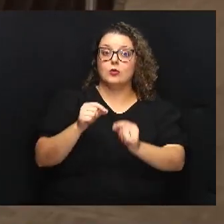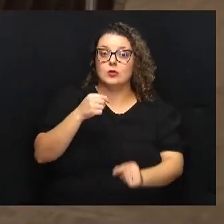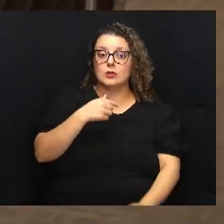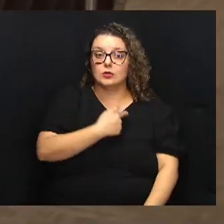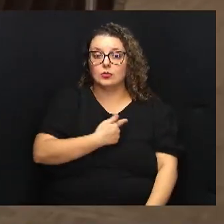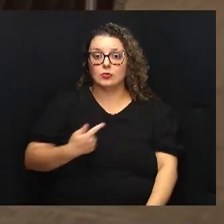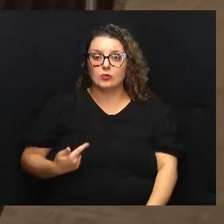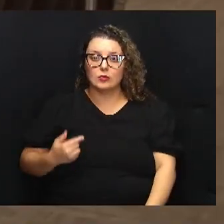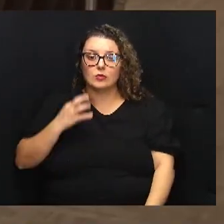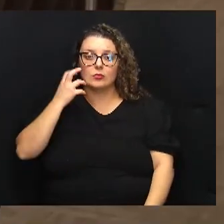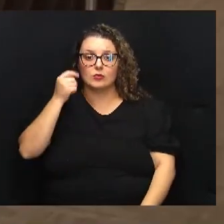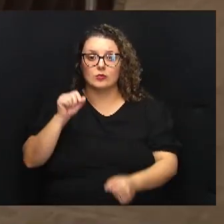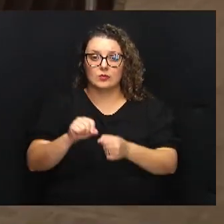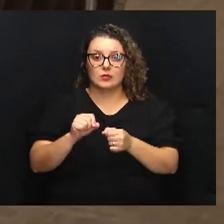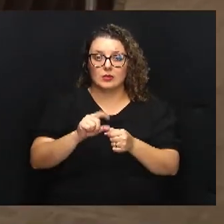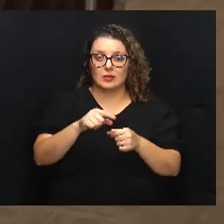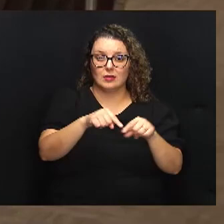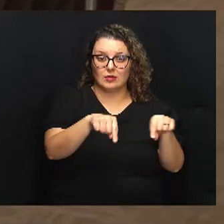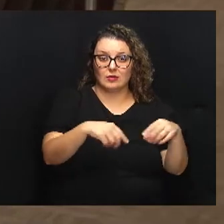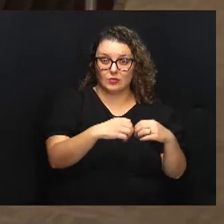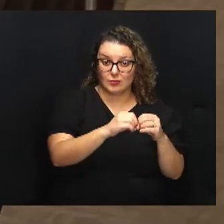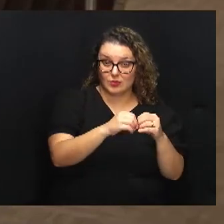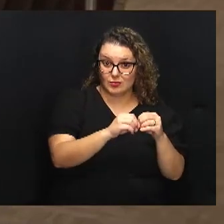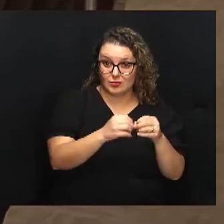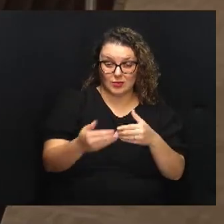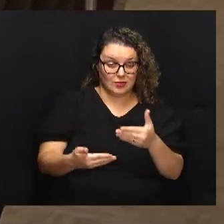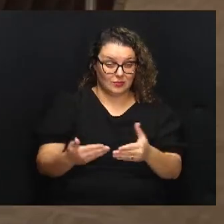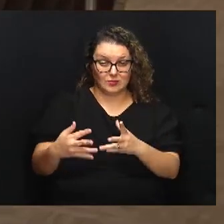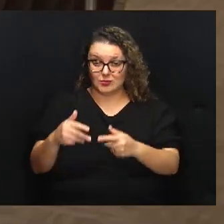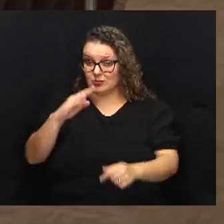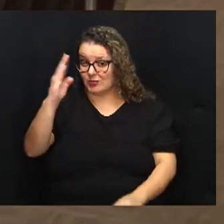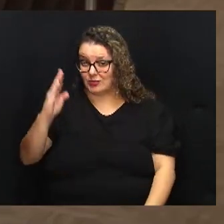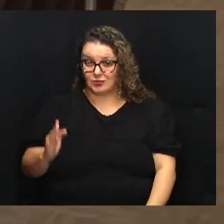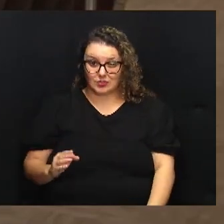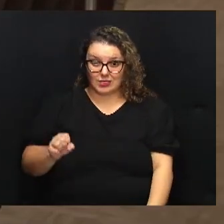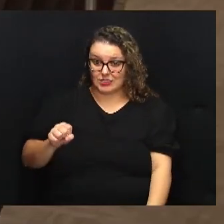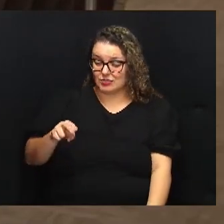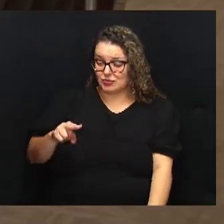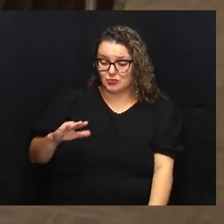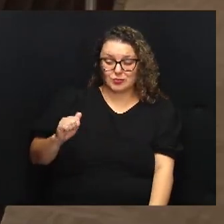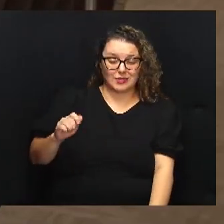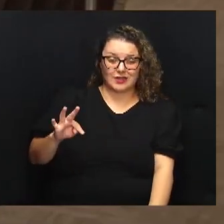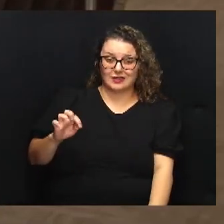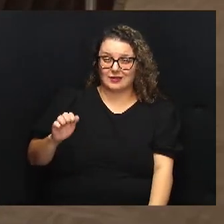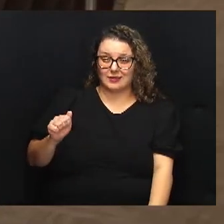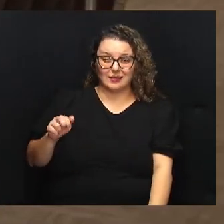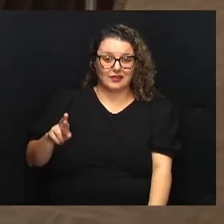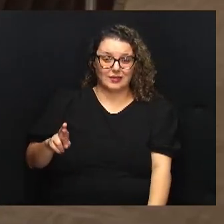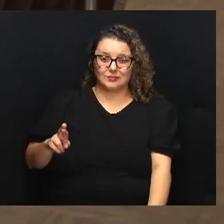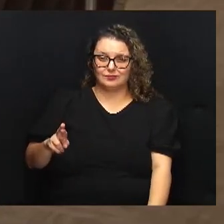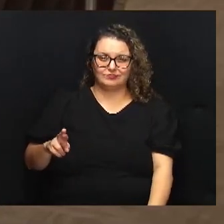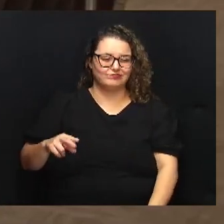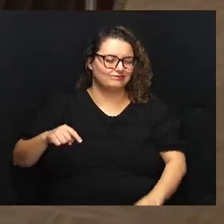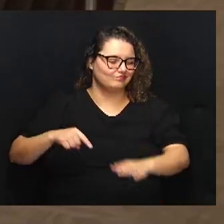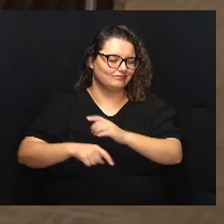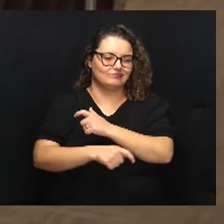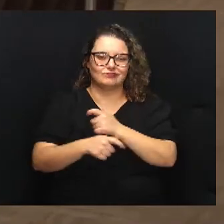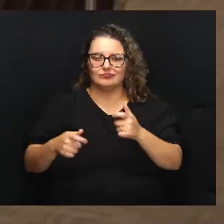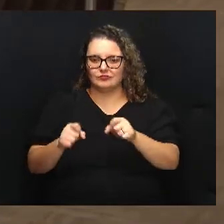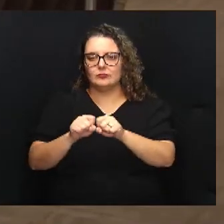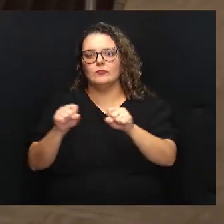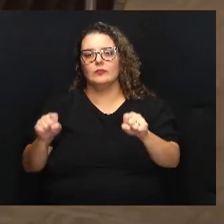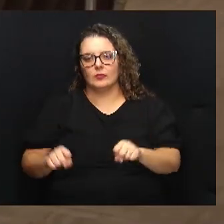um laboratório que pode ser servido para o Brasil todo, que vai sucatear de forma assim avassaladora o